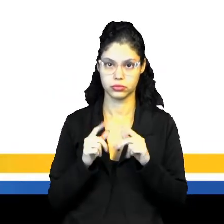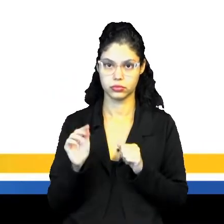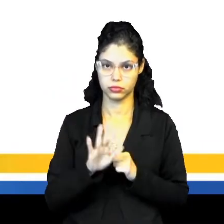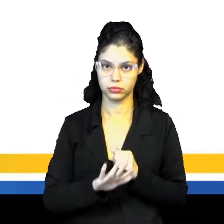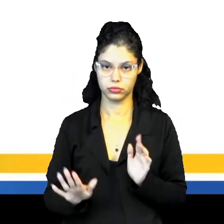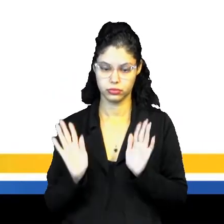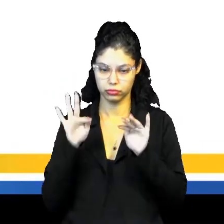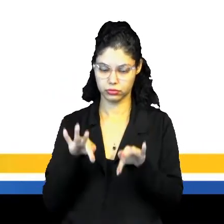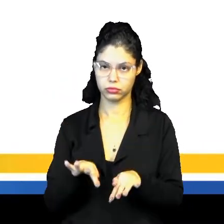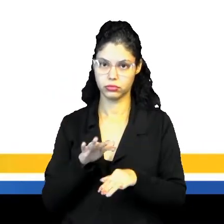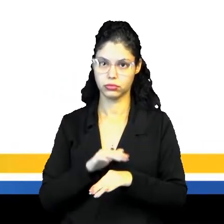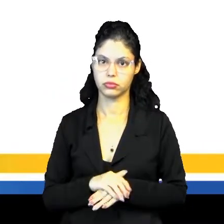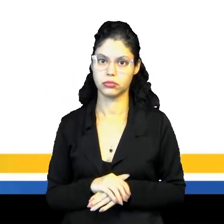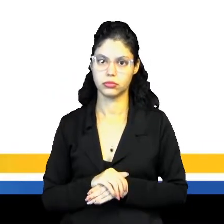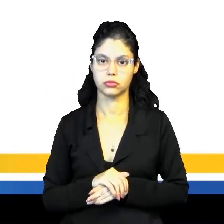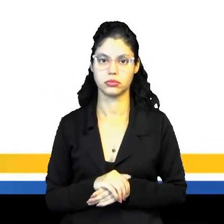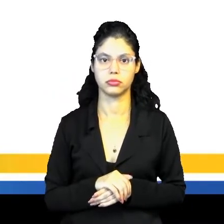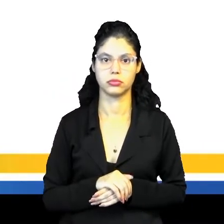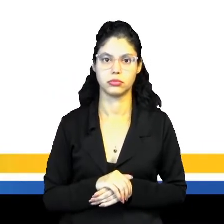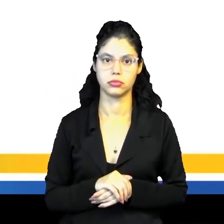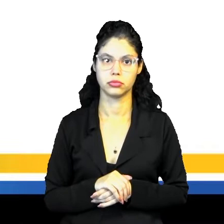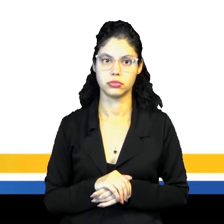totalmente concluídas, tá?